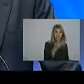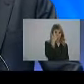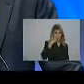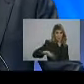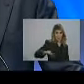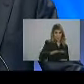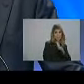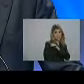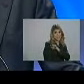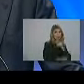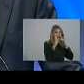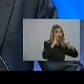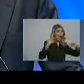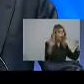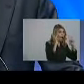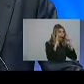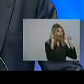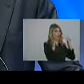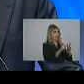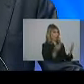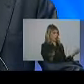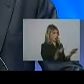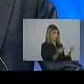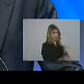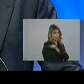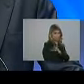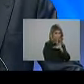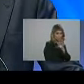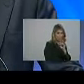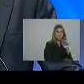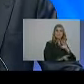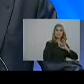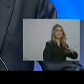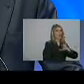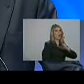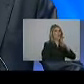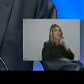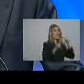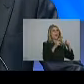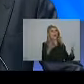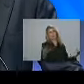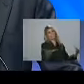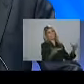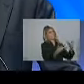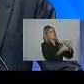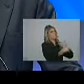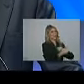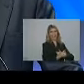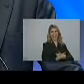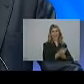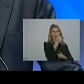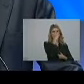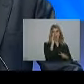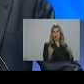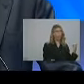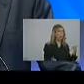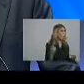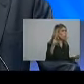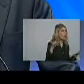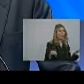Janeiro tem que estar muito atenta, porque hoje o Rio de Janeiro não é esse oásis cercado de labaredas por todos os